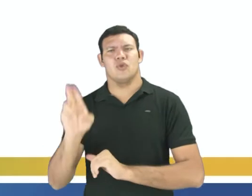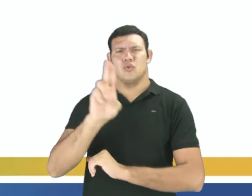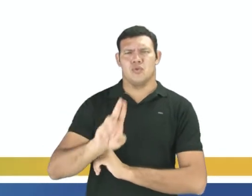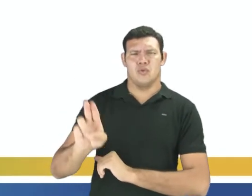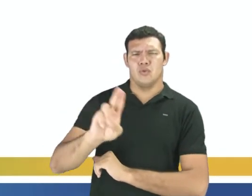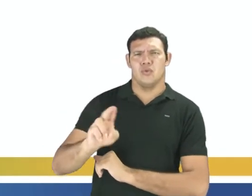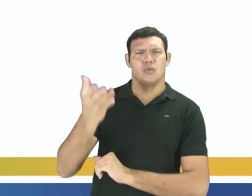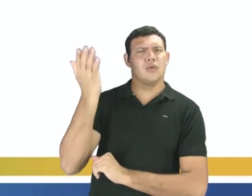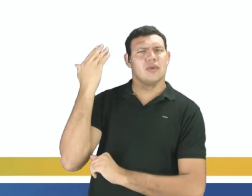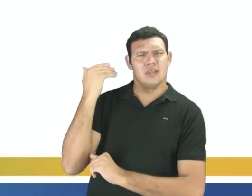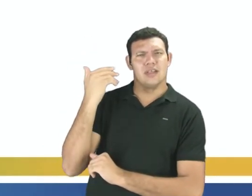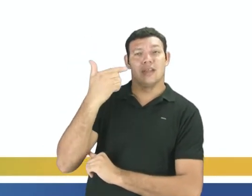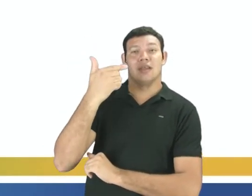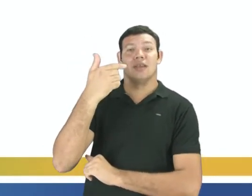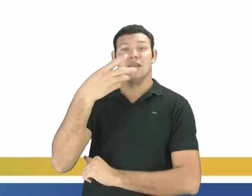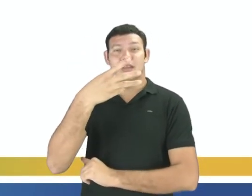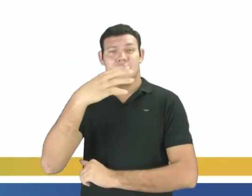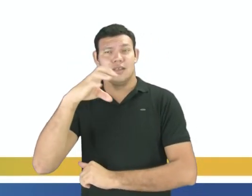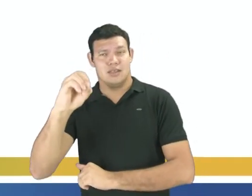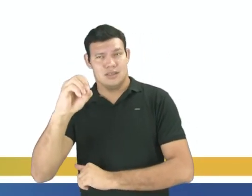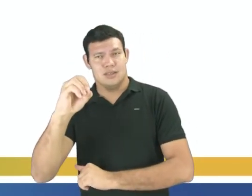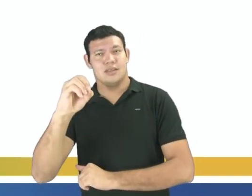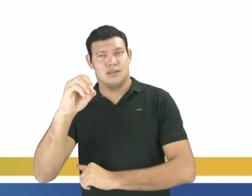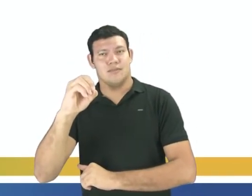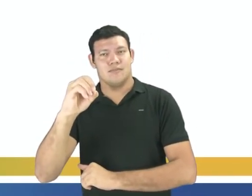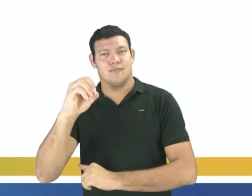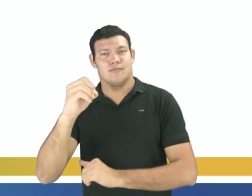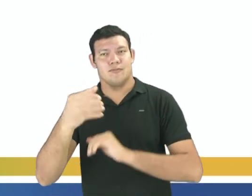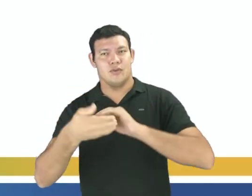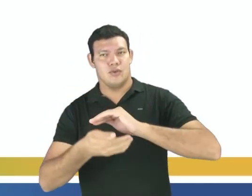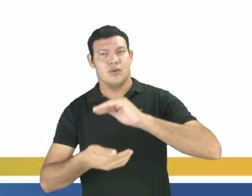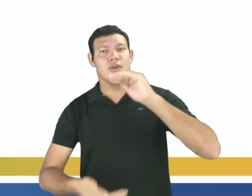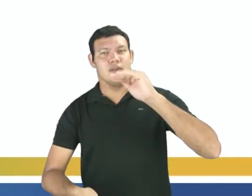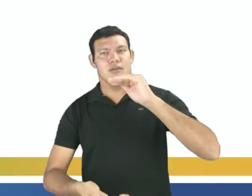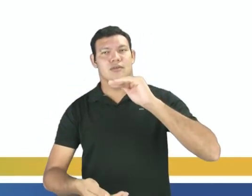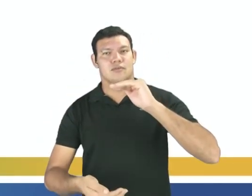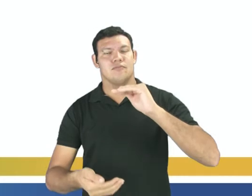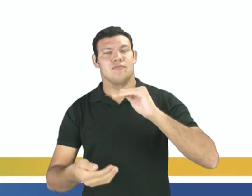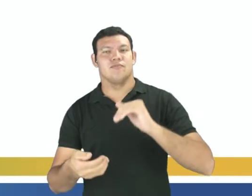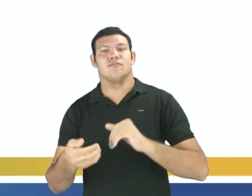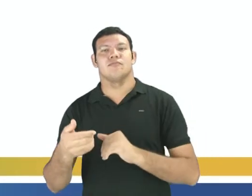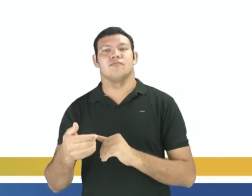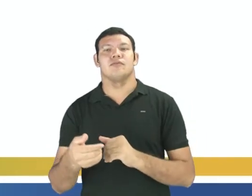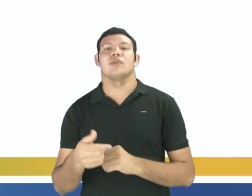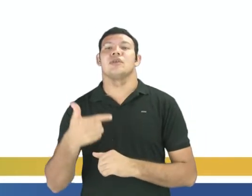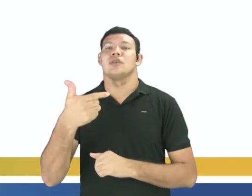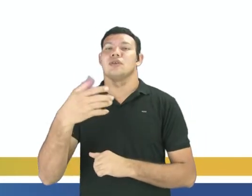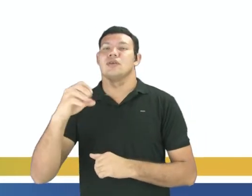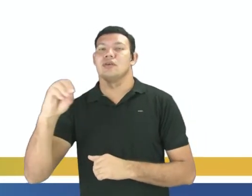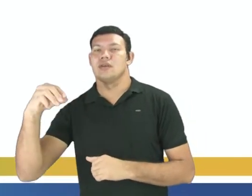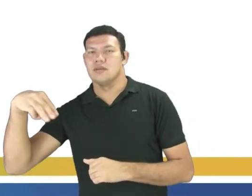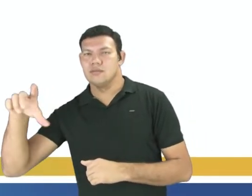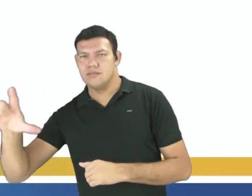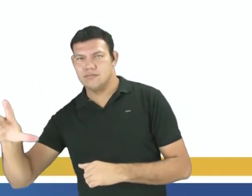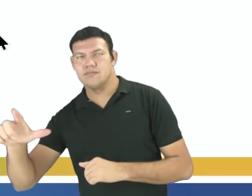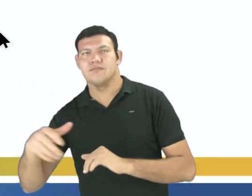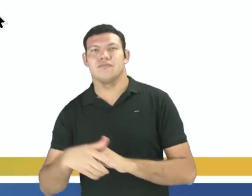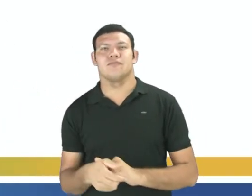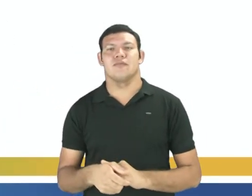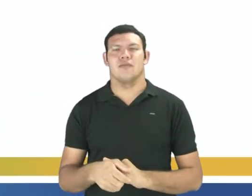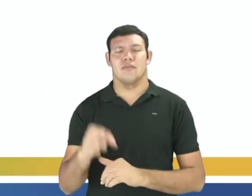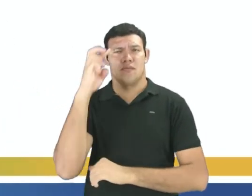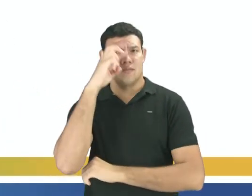ml. Para ter 600 ml naquela lata, nós vamos precisar apenas de 10 latas, tá ok? Então,